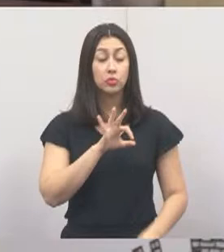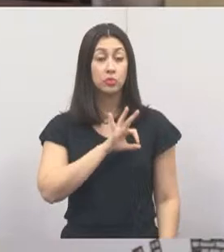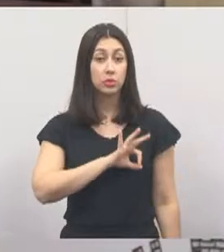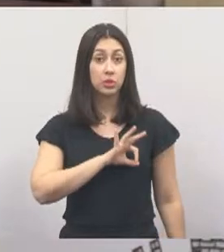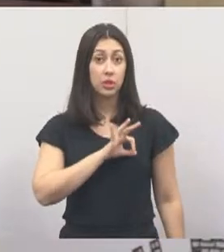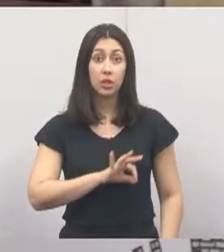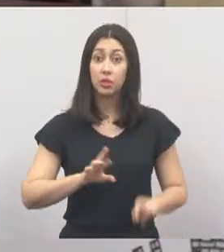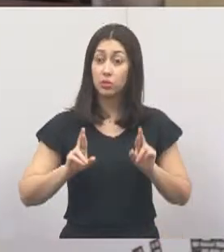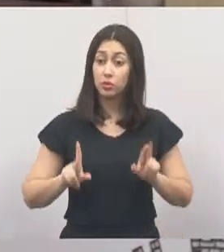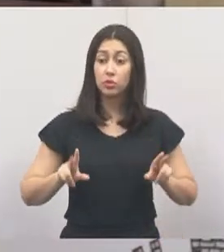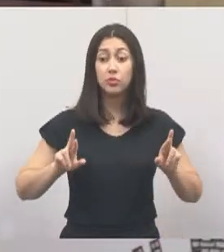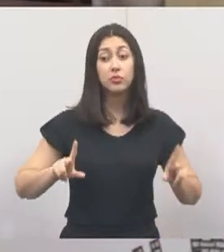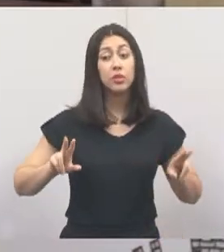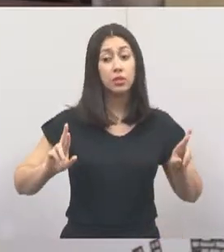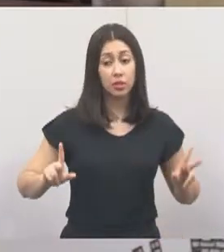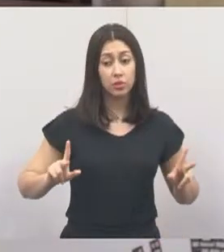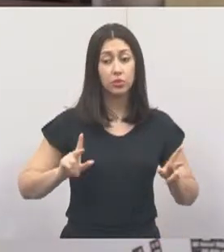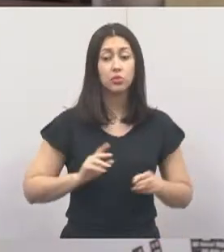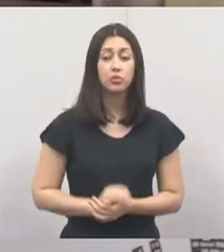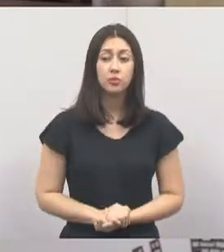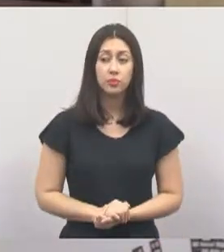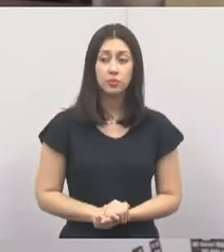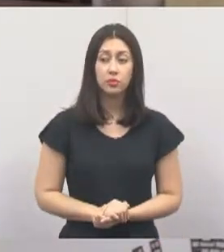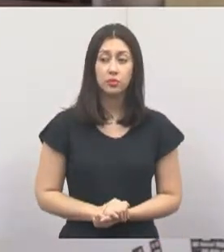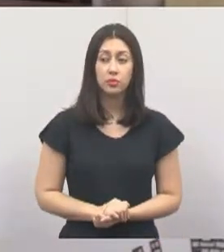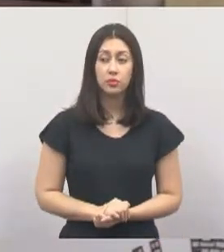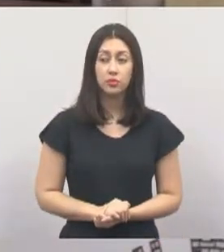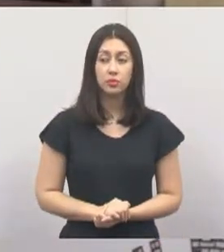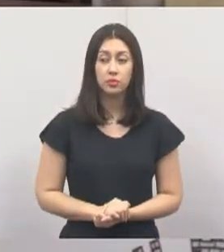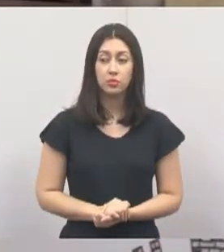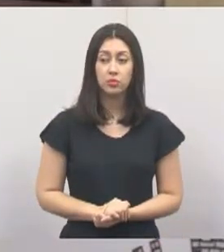remuneração diferenciada das demais.